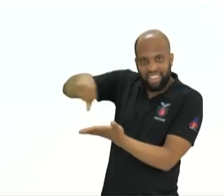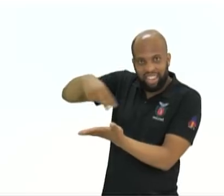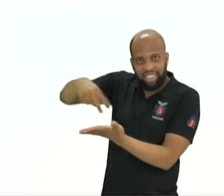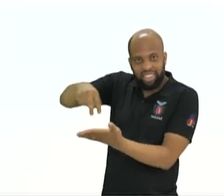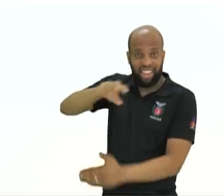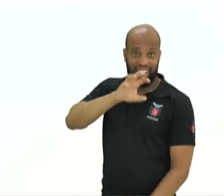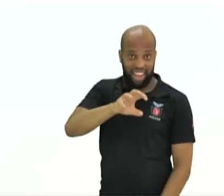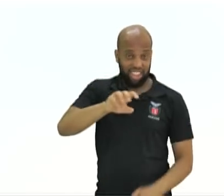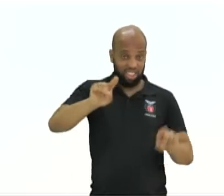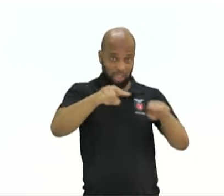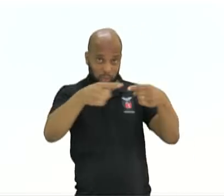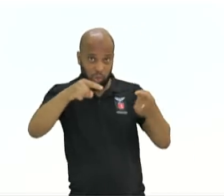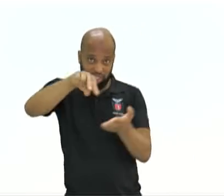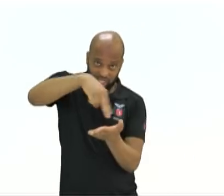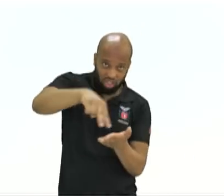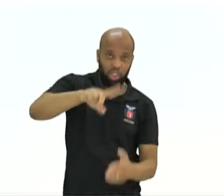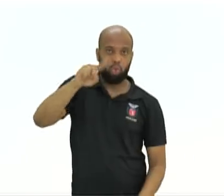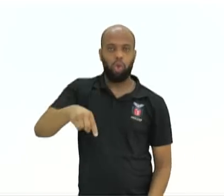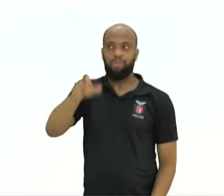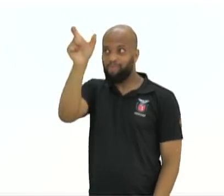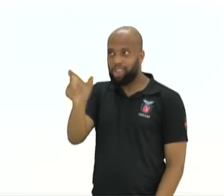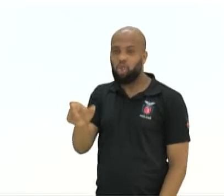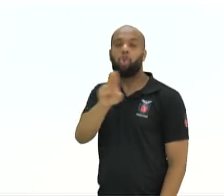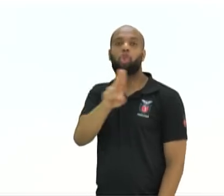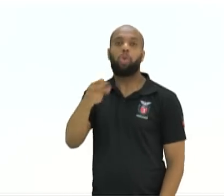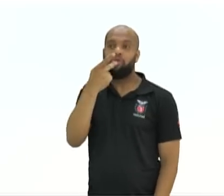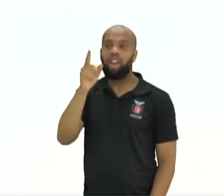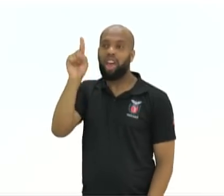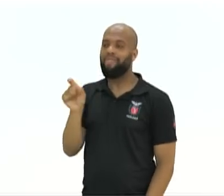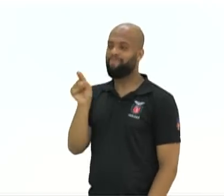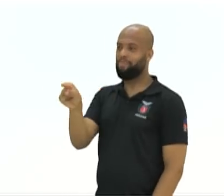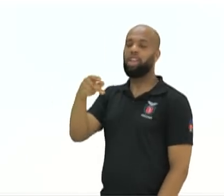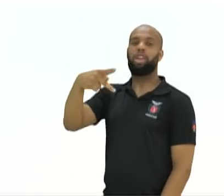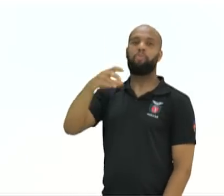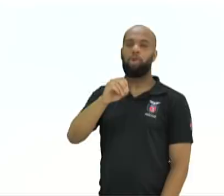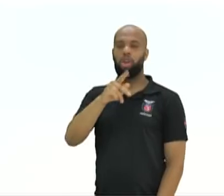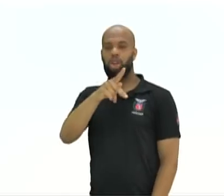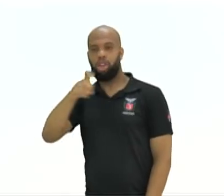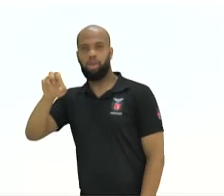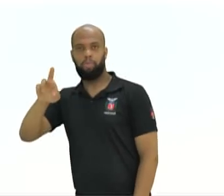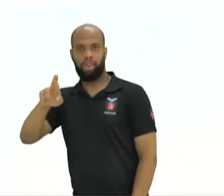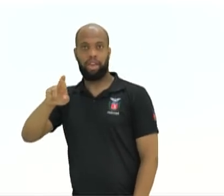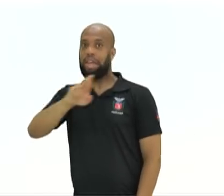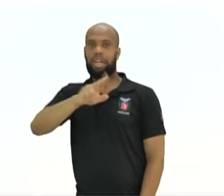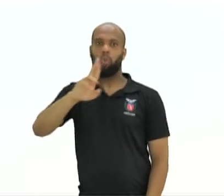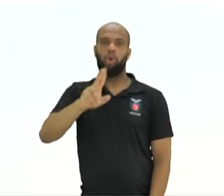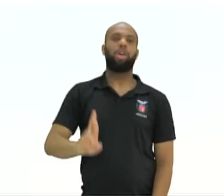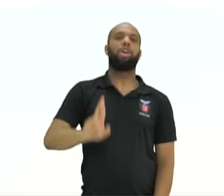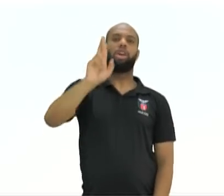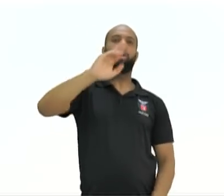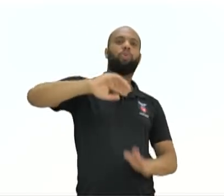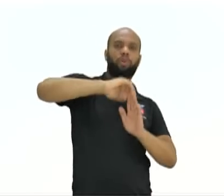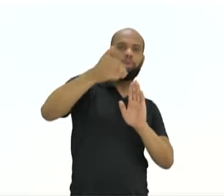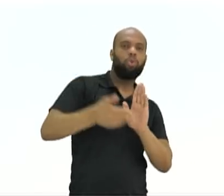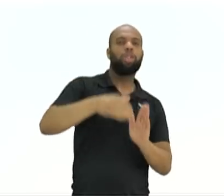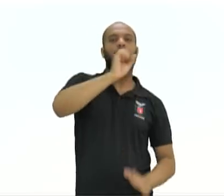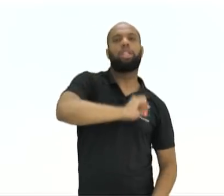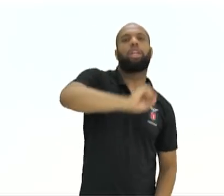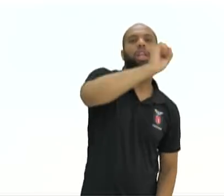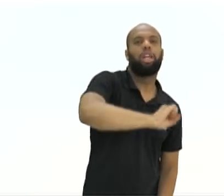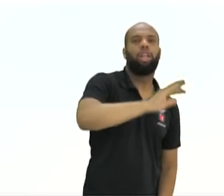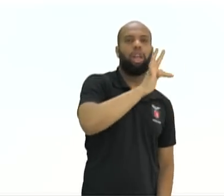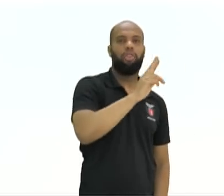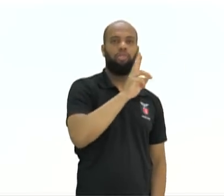de dança, né? Ele não representa todos os estilos de funk ou todos os estilos de dança